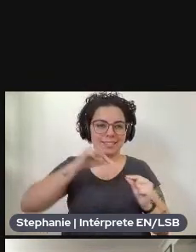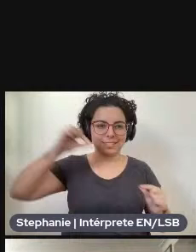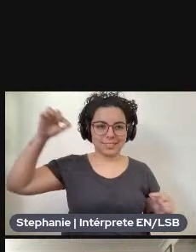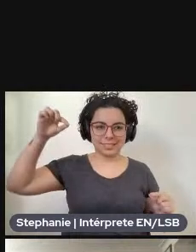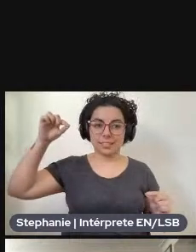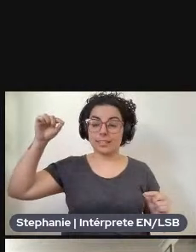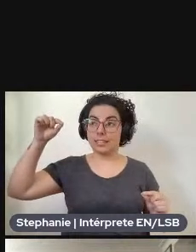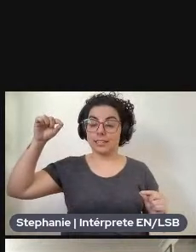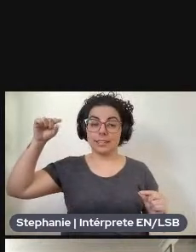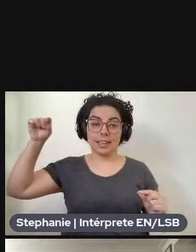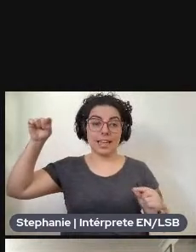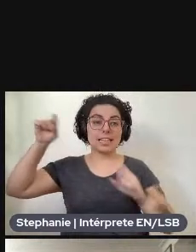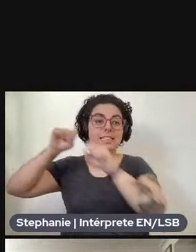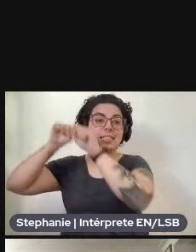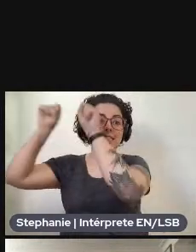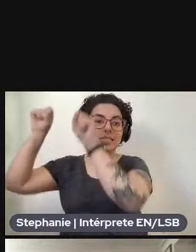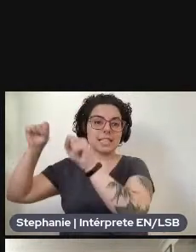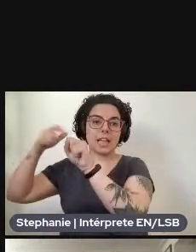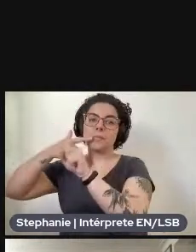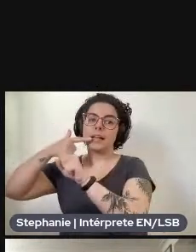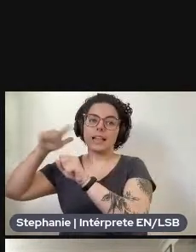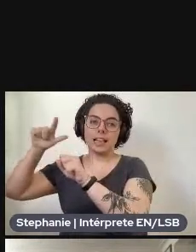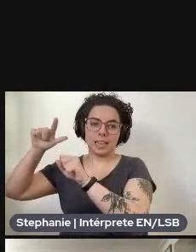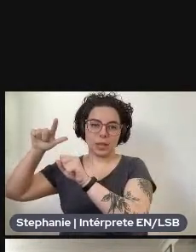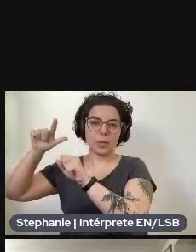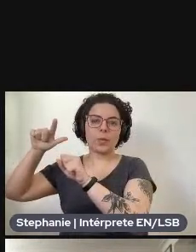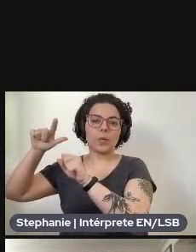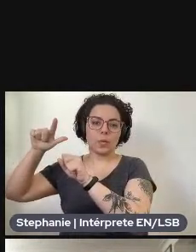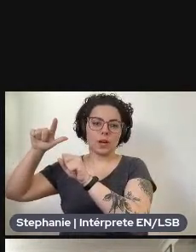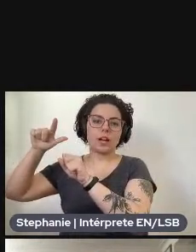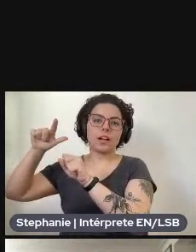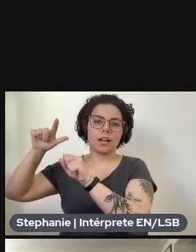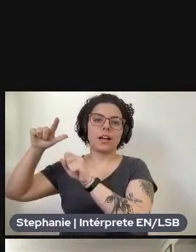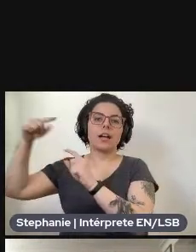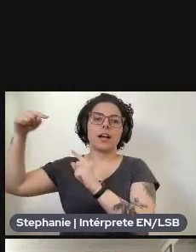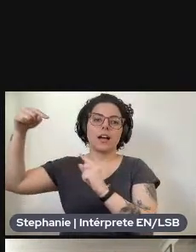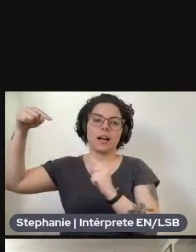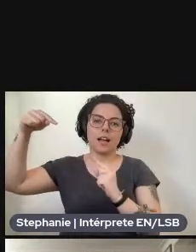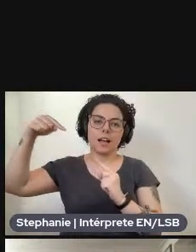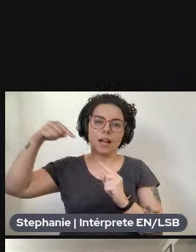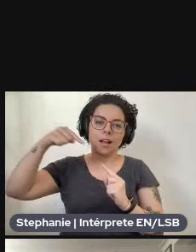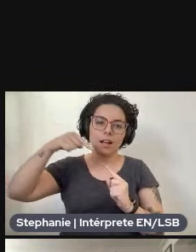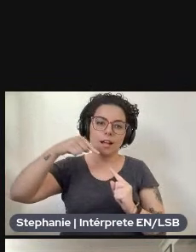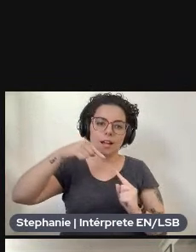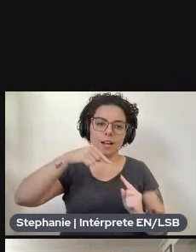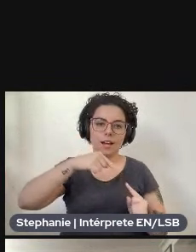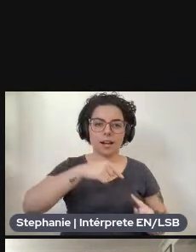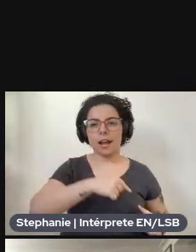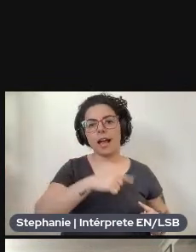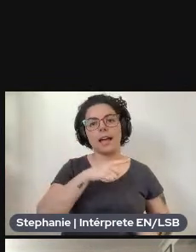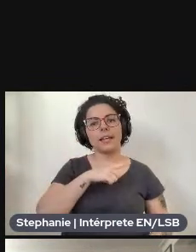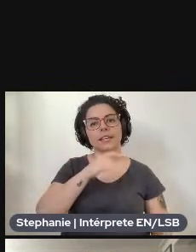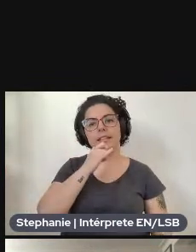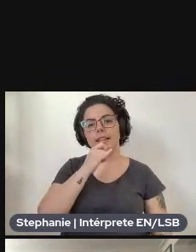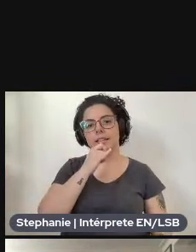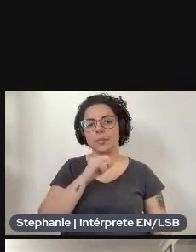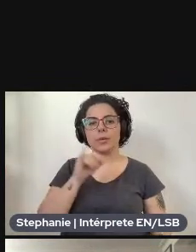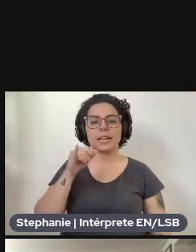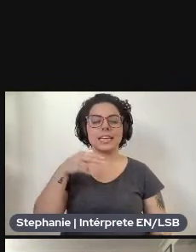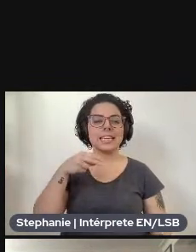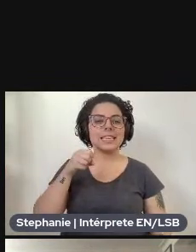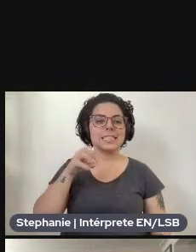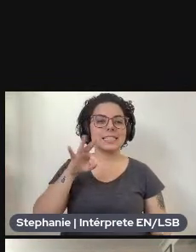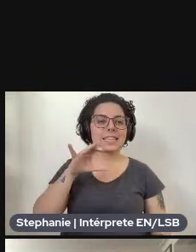temos Language as Subsystems and Types of Instances, quando lidamos, por exemplo, com instituições e com